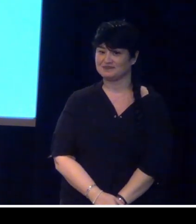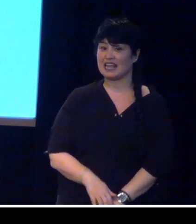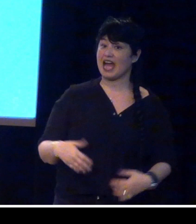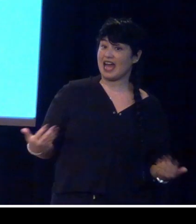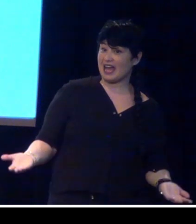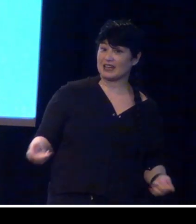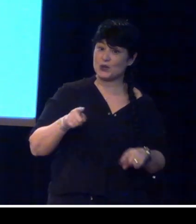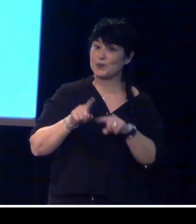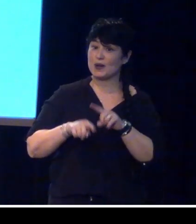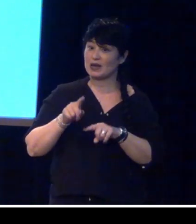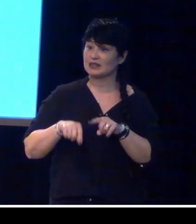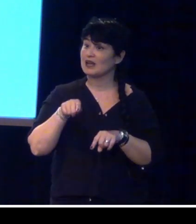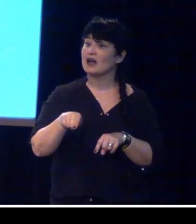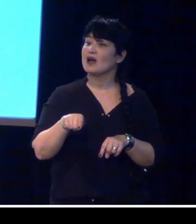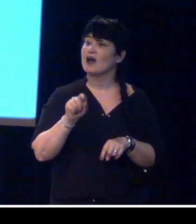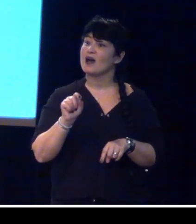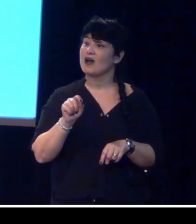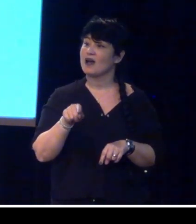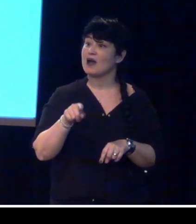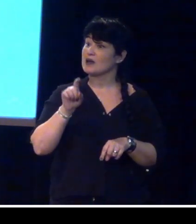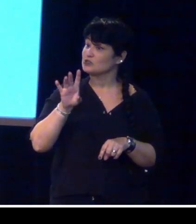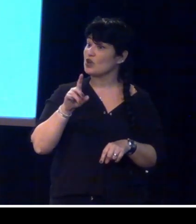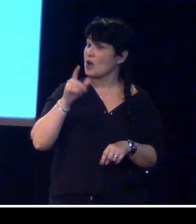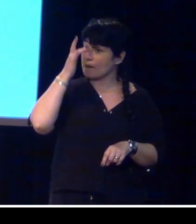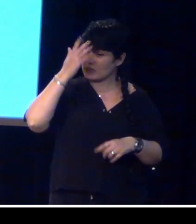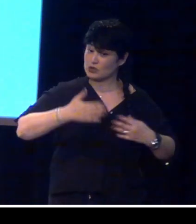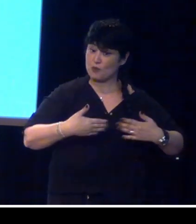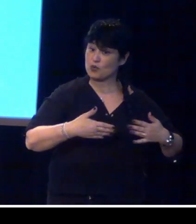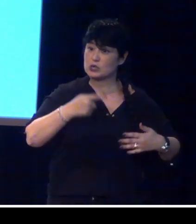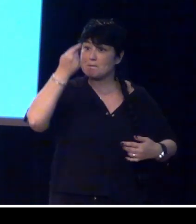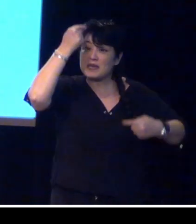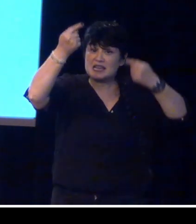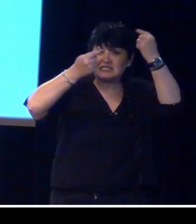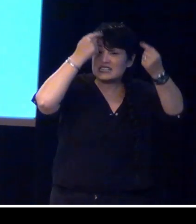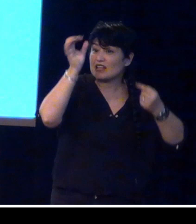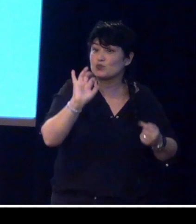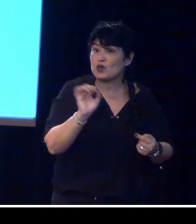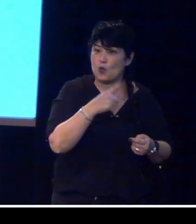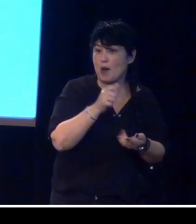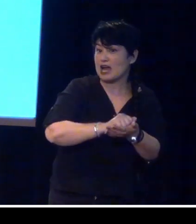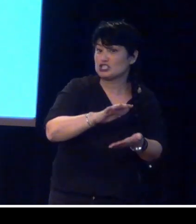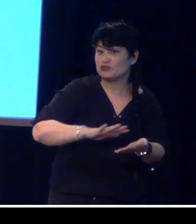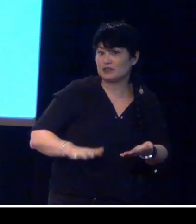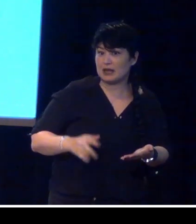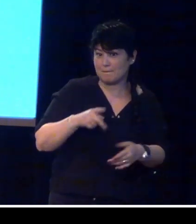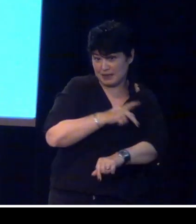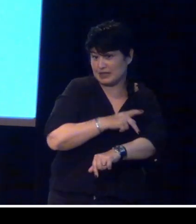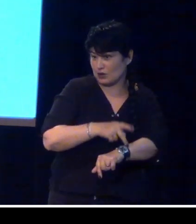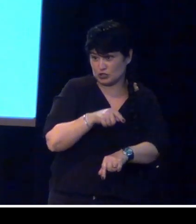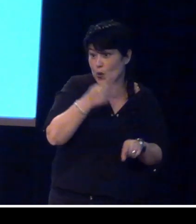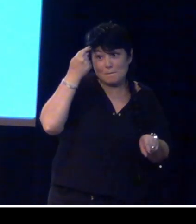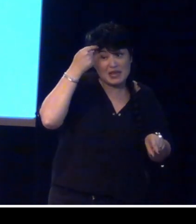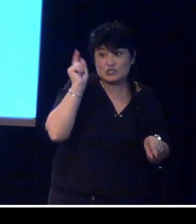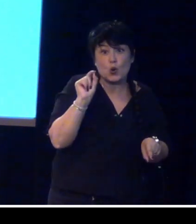E aí o material, isso que a gente falou, foram materiais que não foram produzidos, pensados para uma atividade pedagógica,